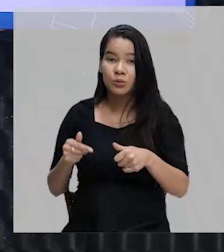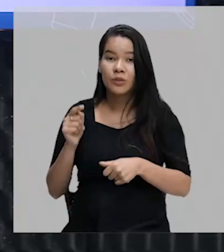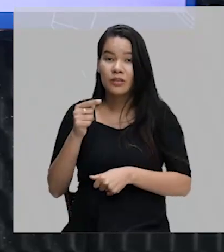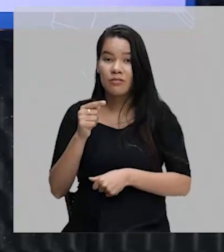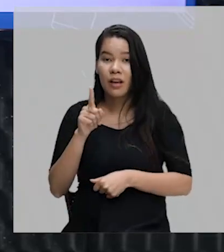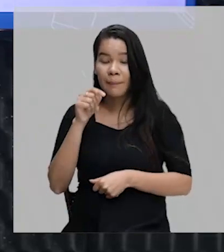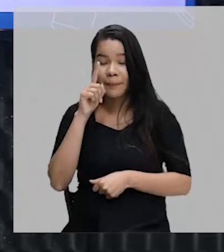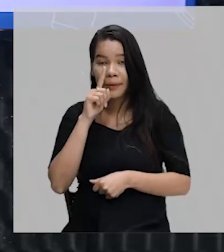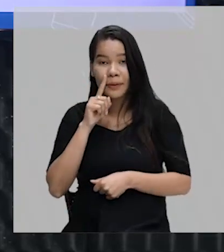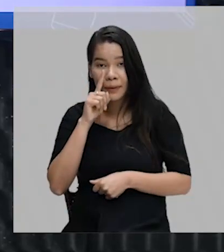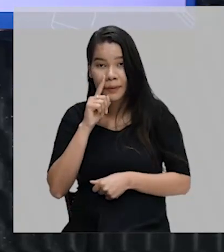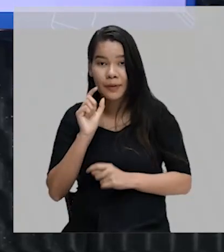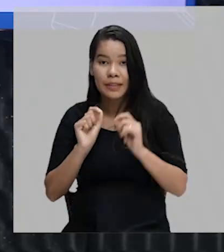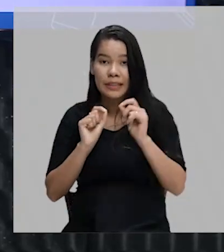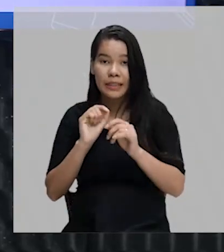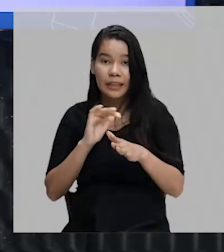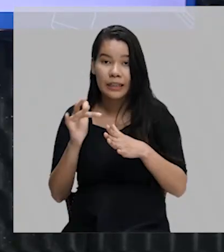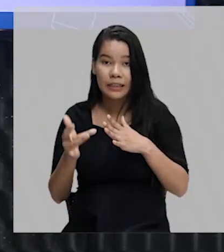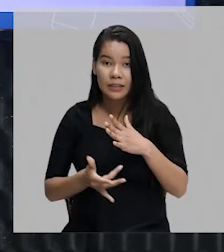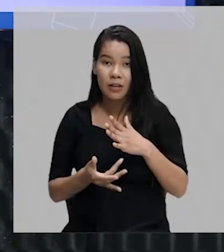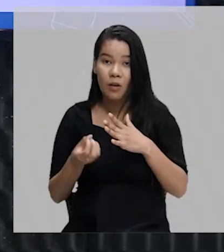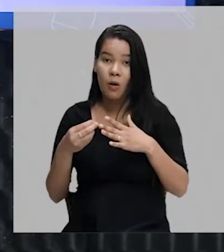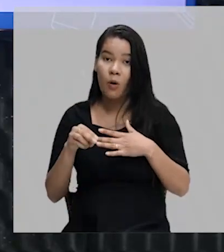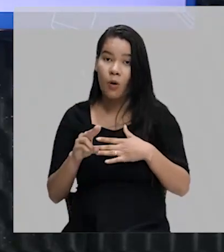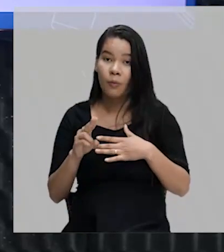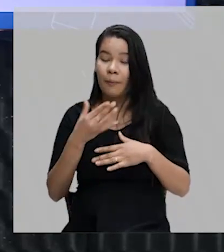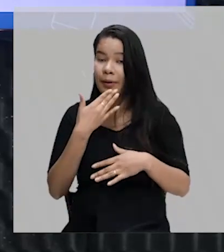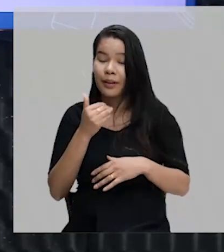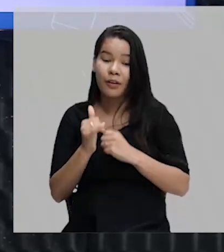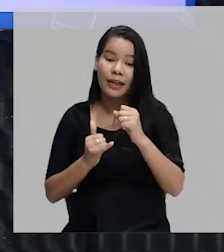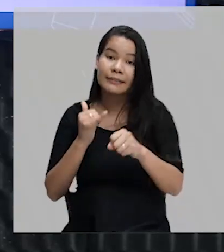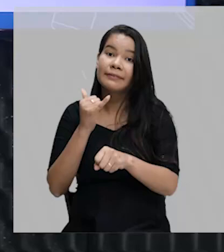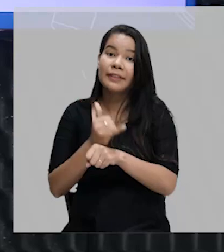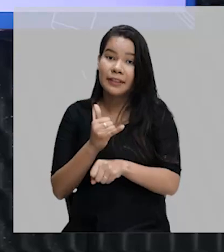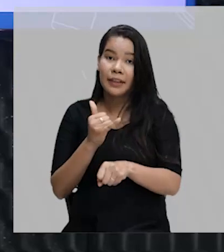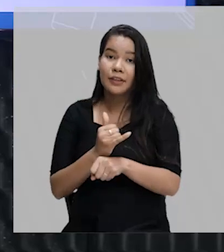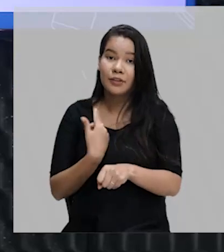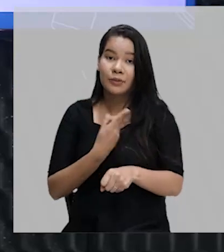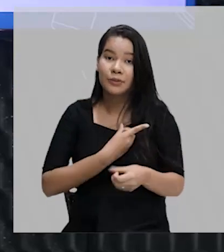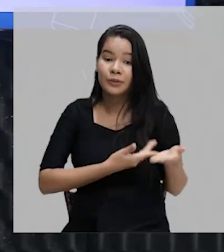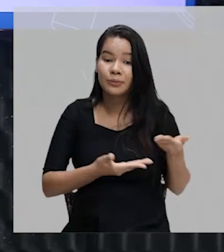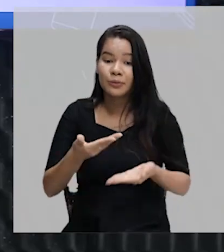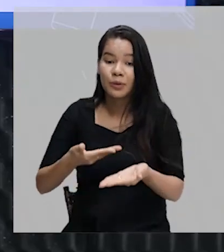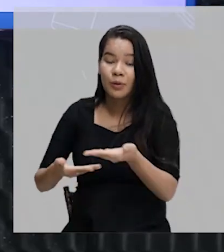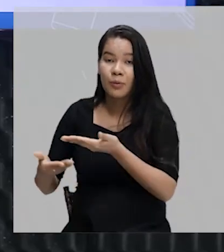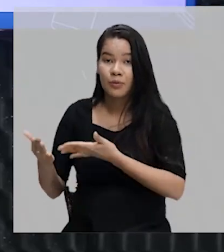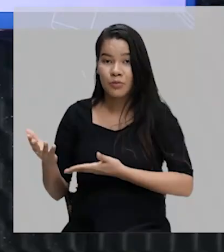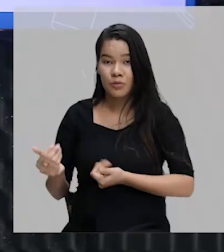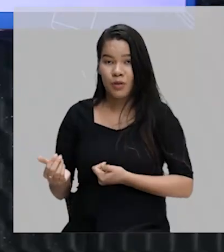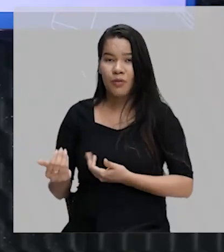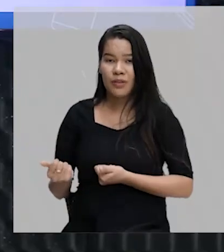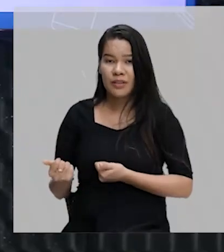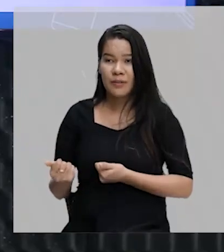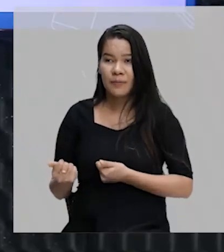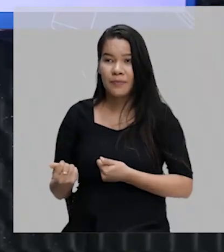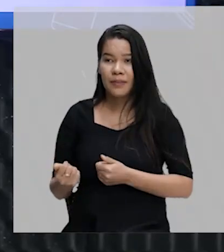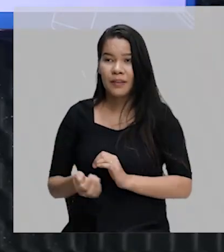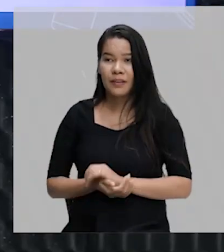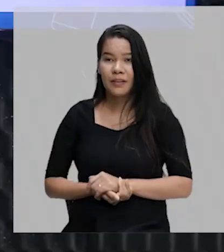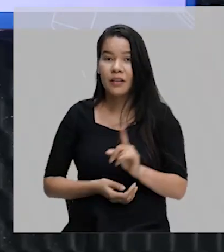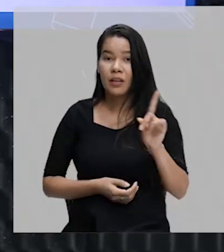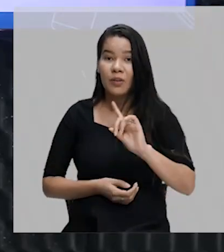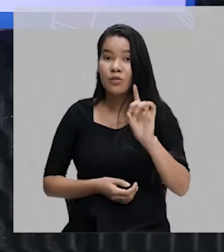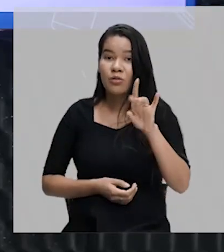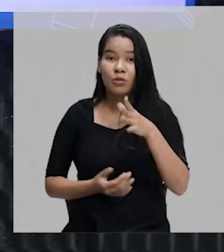né, que a rede social, que a internet proporciona para os nossos jovens. E, gente, eu estou falando muito de jovens, mas não são